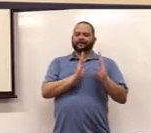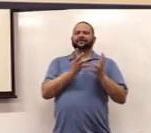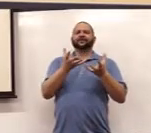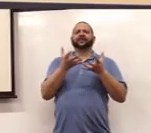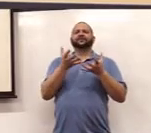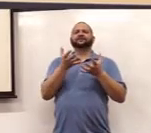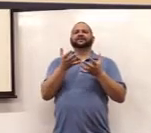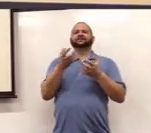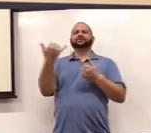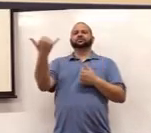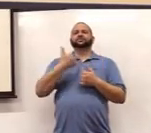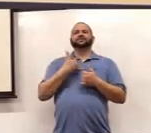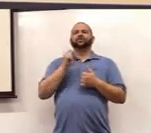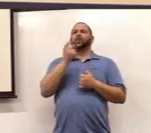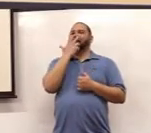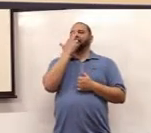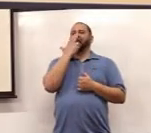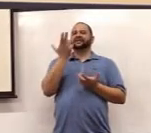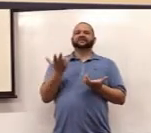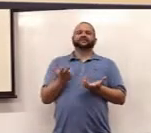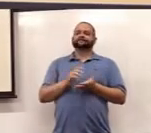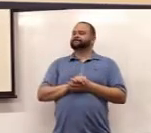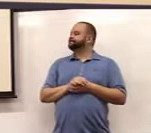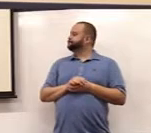digam o que está acontecendo. O que parece?